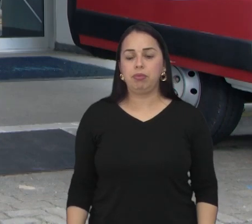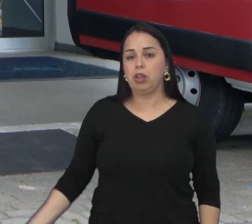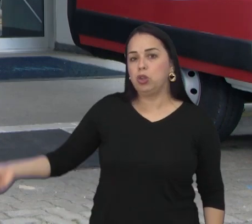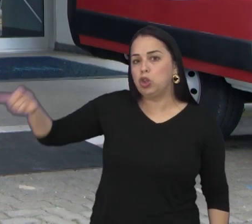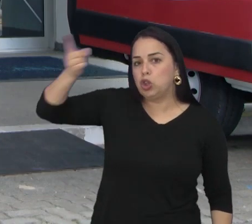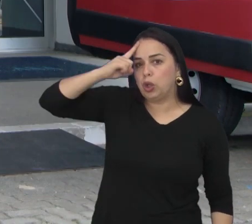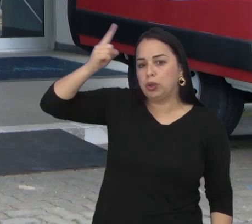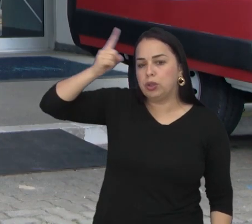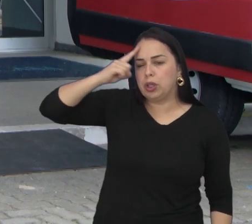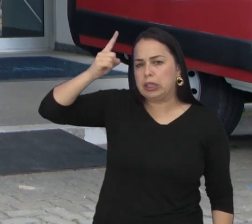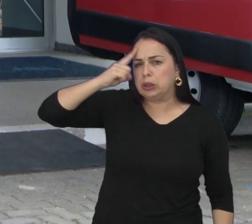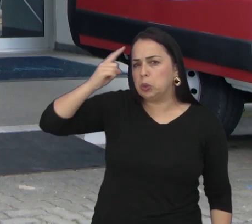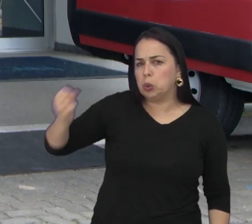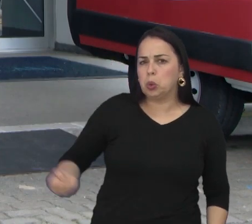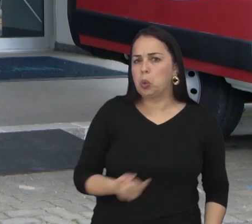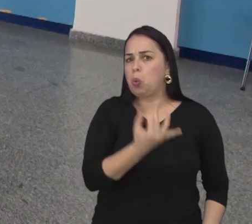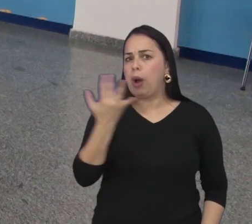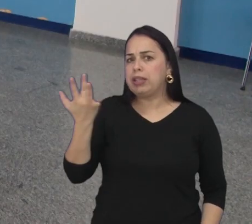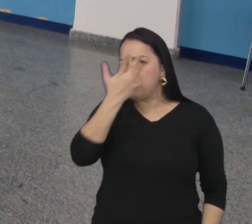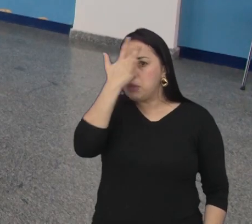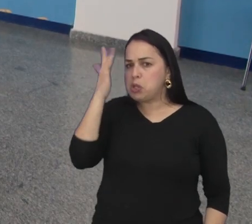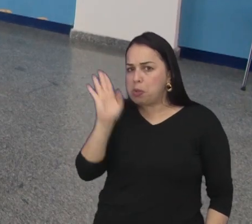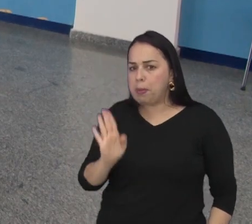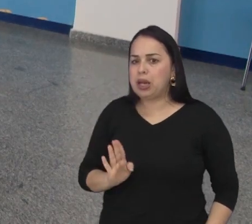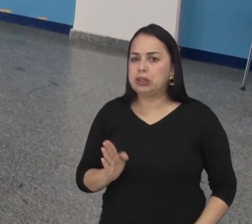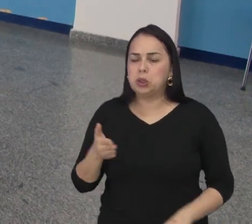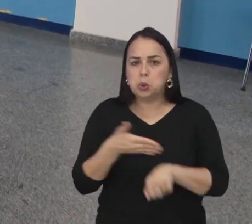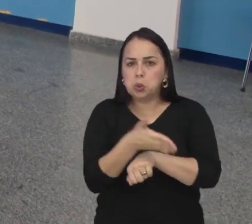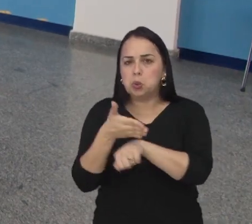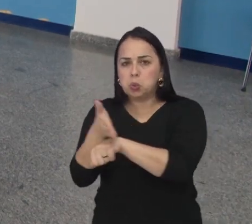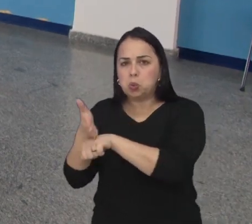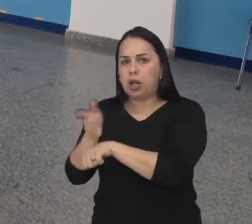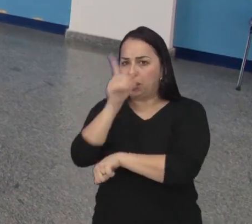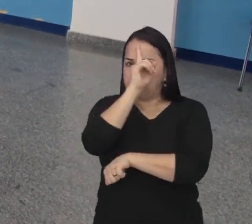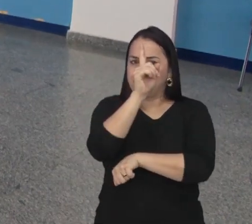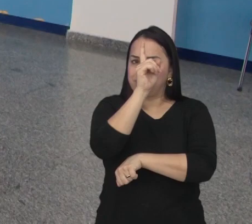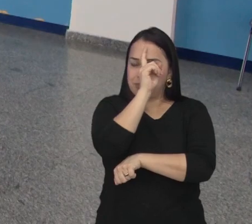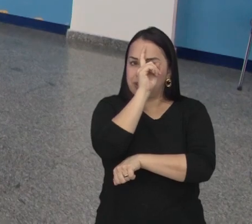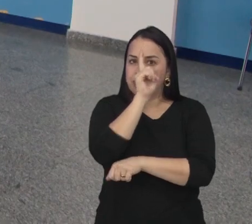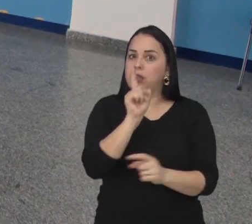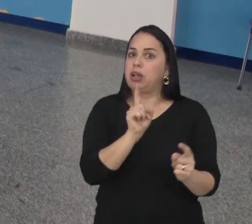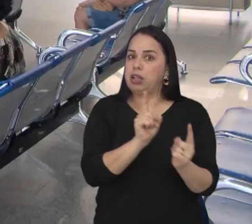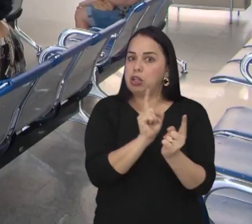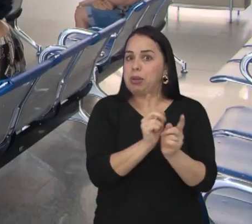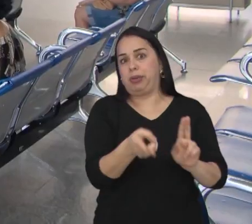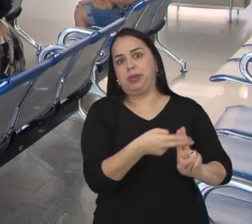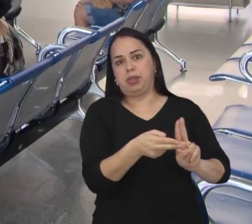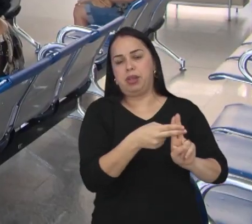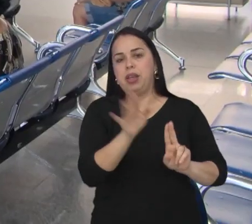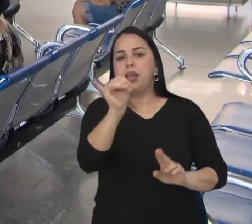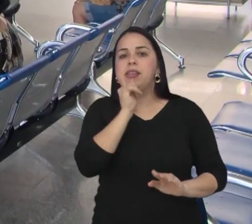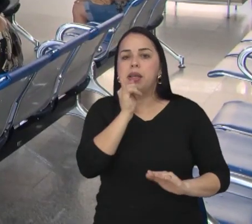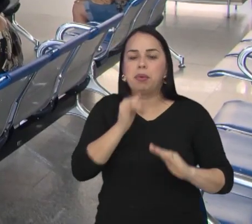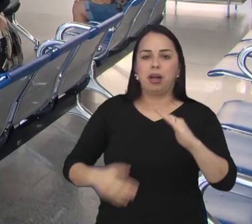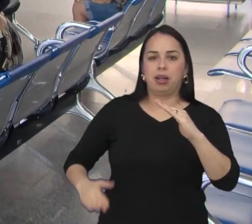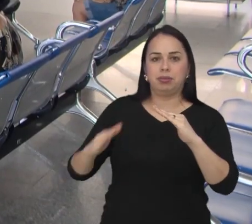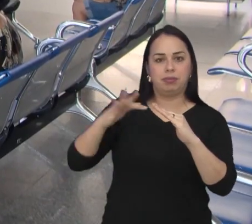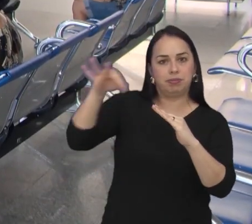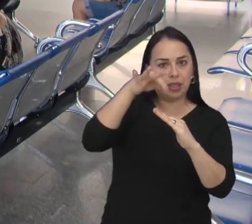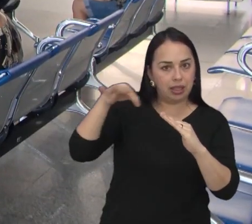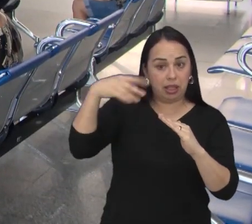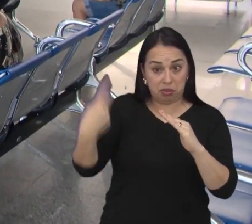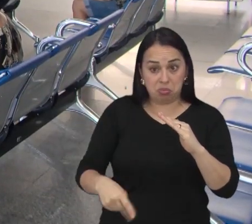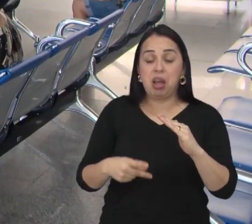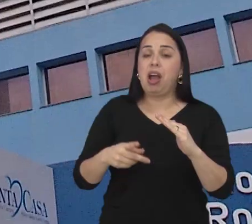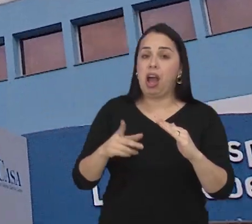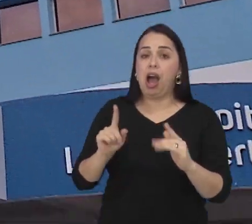todos os dias milhões de brasileiros passam por hospitais que atendem o sistema único de saúde a Santa Casa de São José é